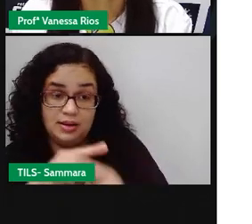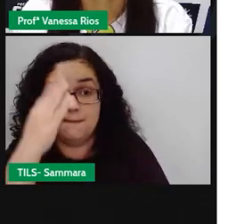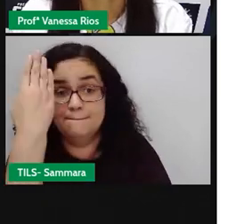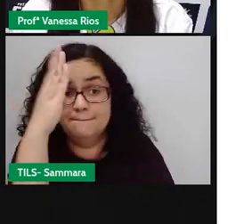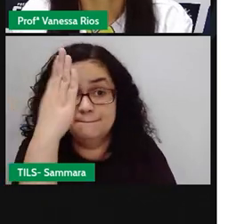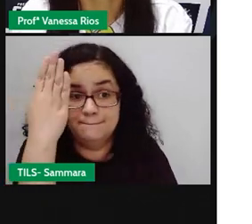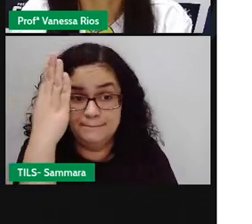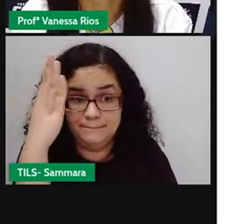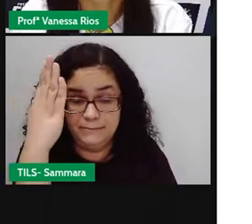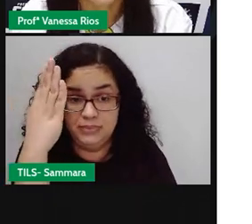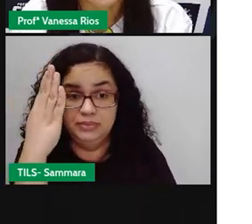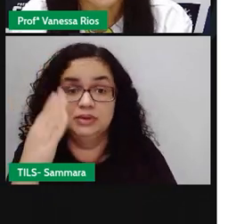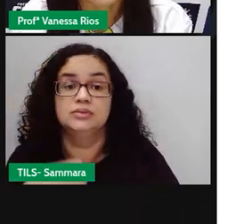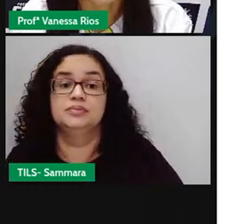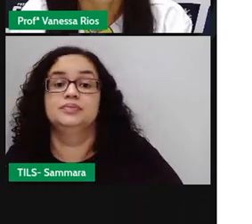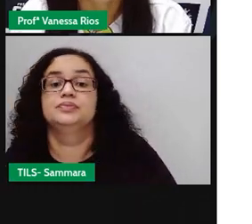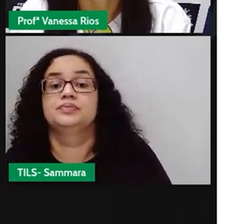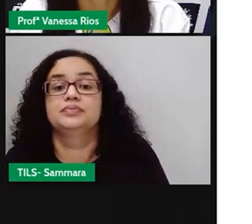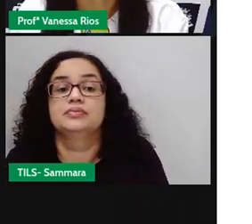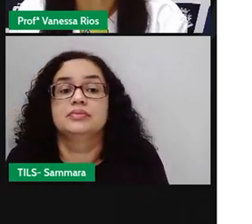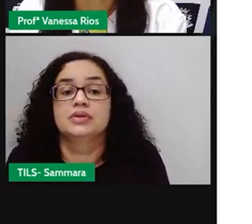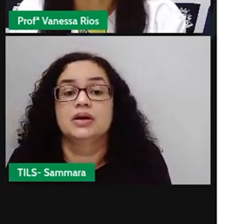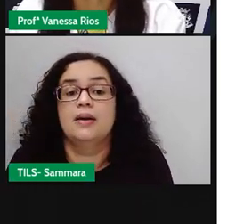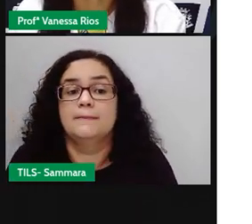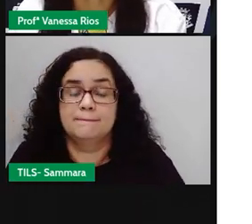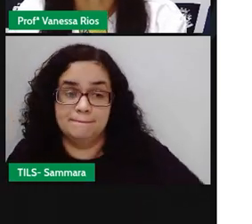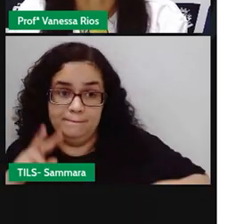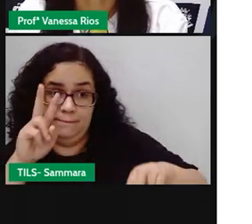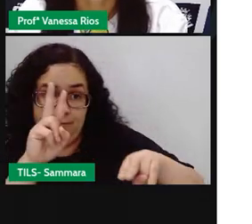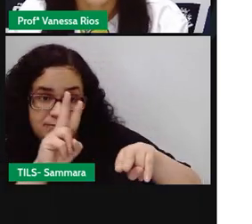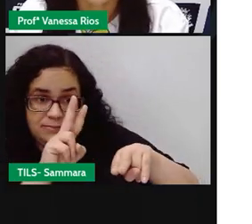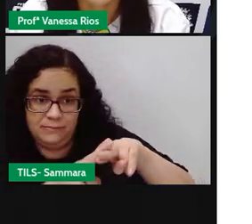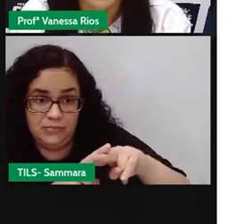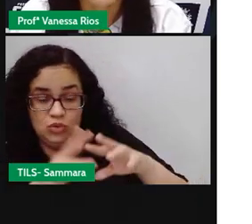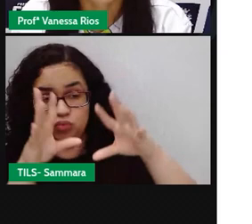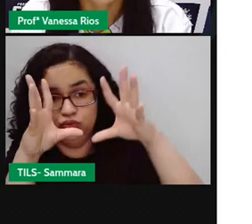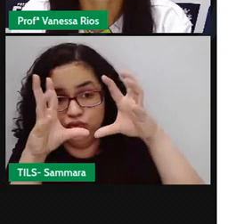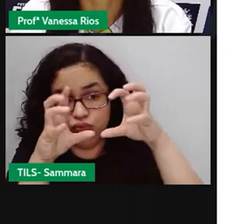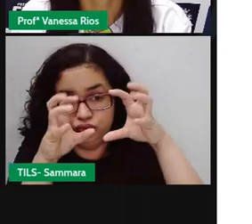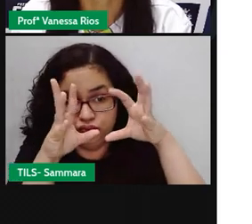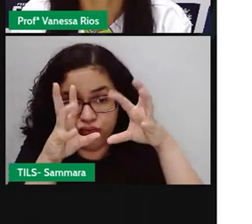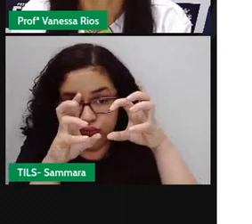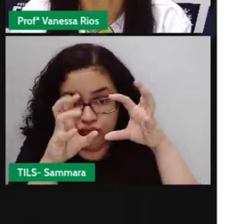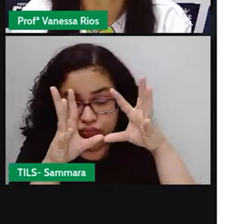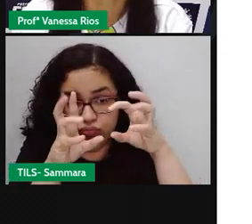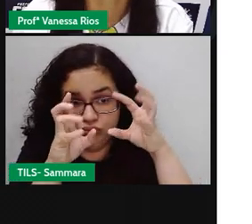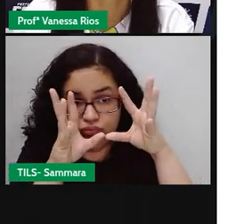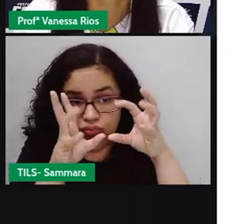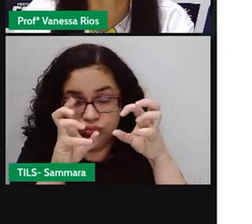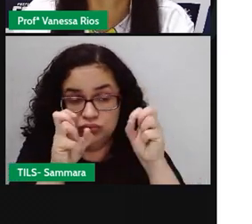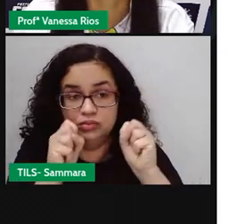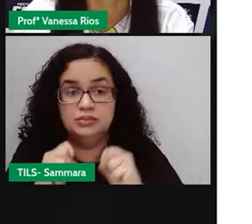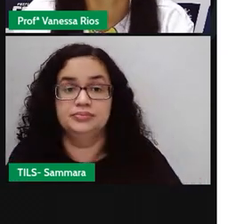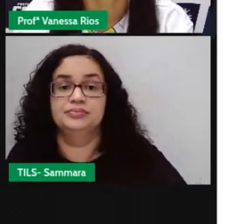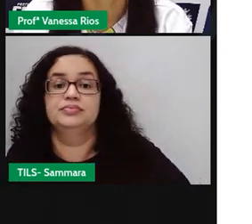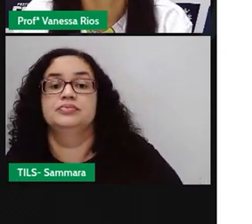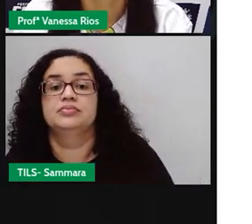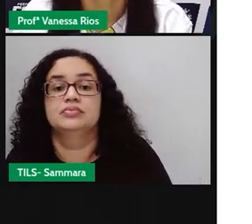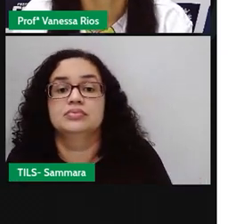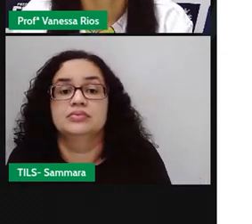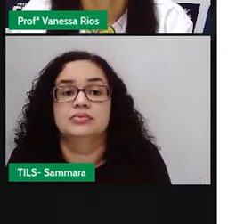também tem a sua estrutura de madeira, mas o assento ali já é estofado, né? Com tecido, com